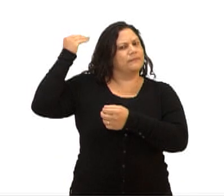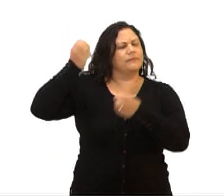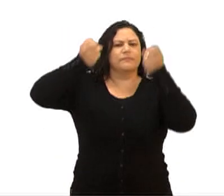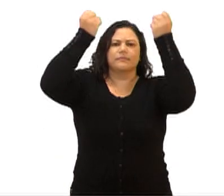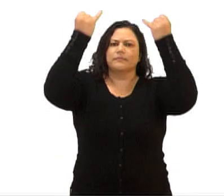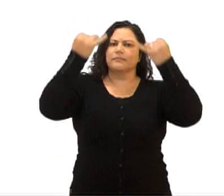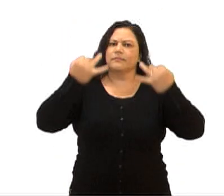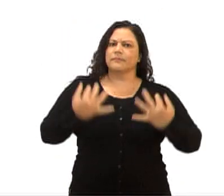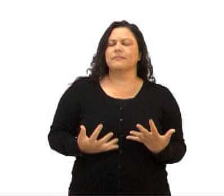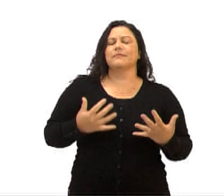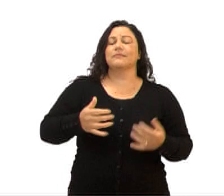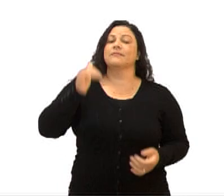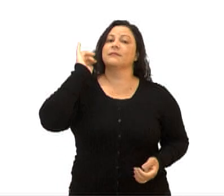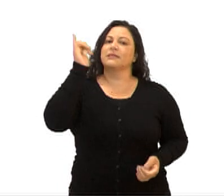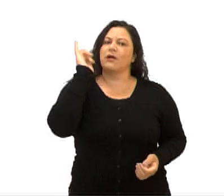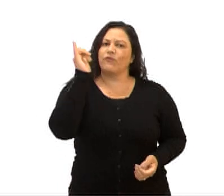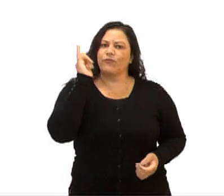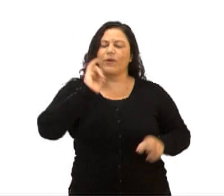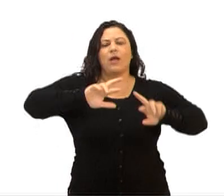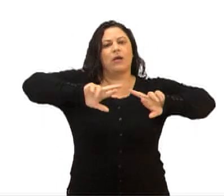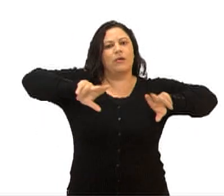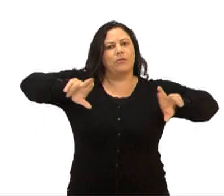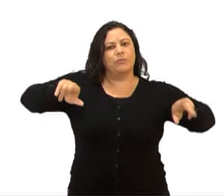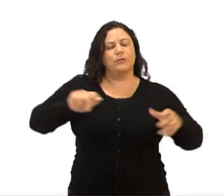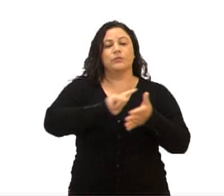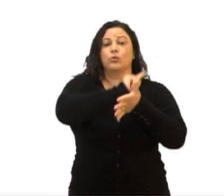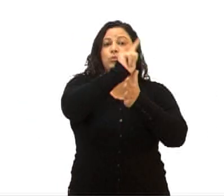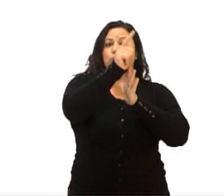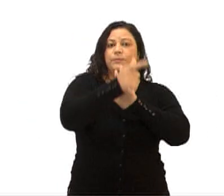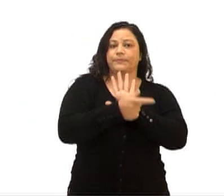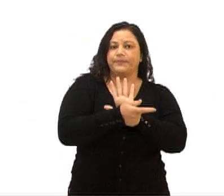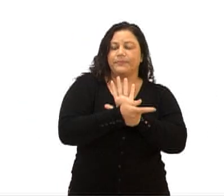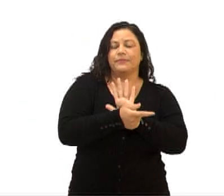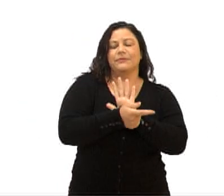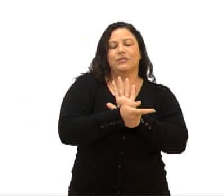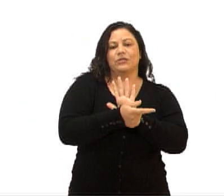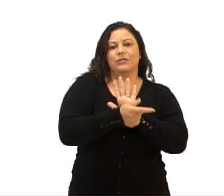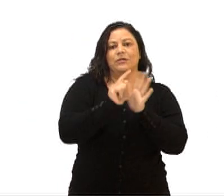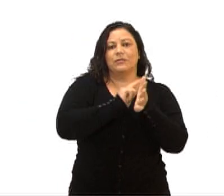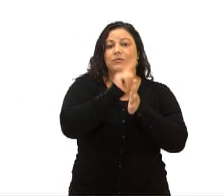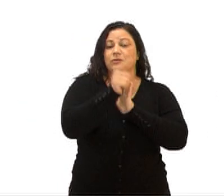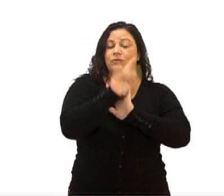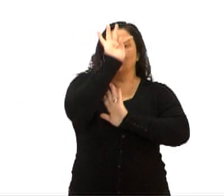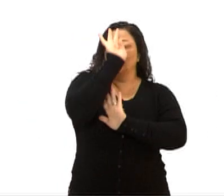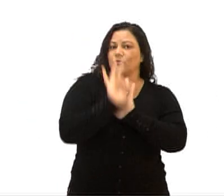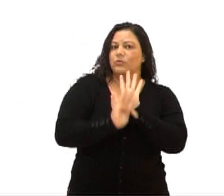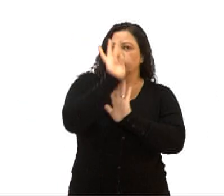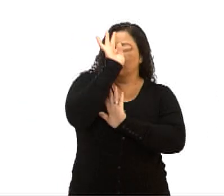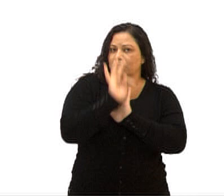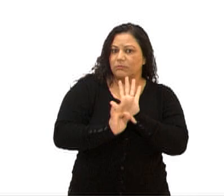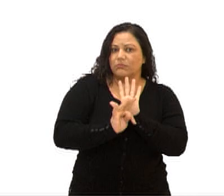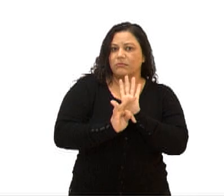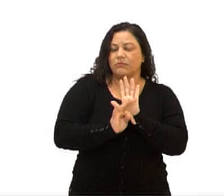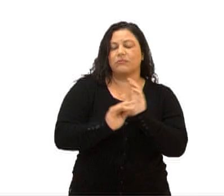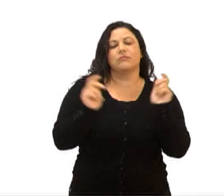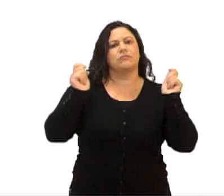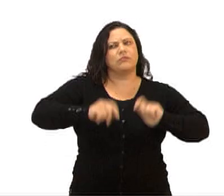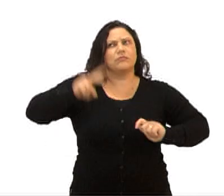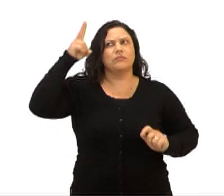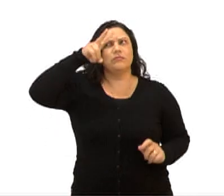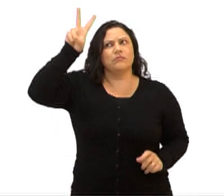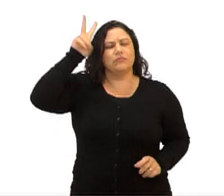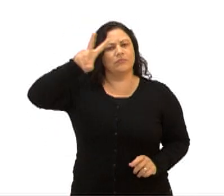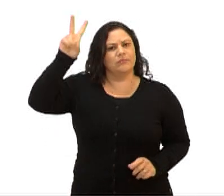sobre fábulas, que é um gênero textual, lembra? Que é aquele texto textual, aquele gênero textual que nós temos as